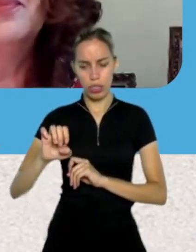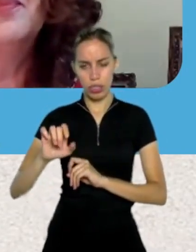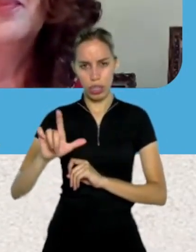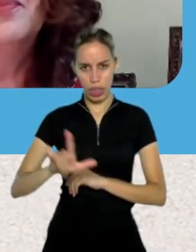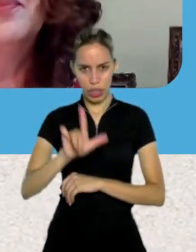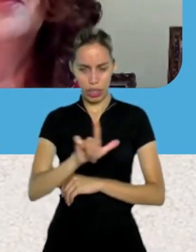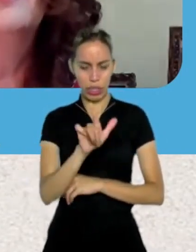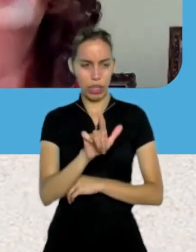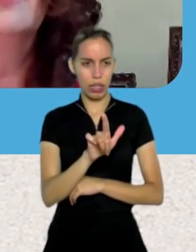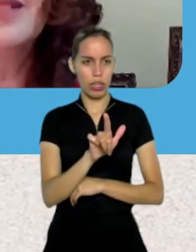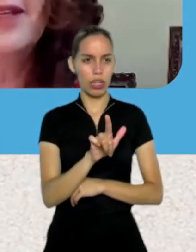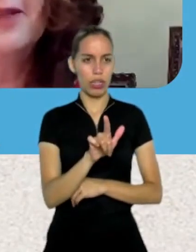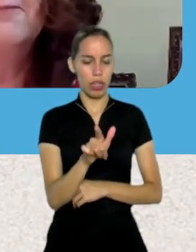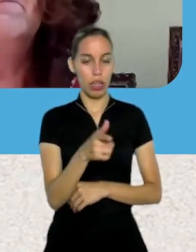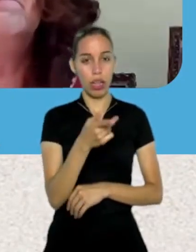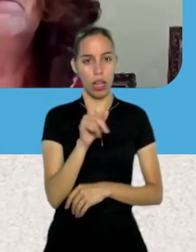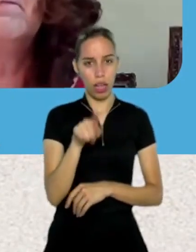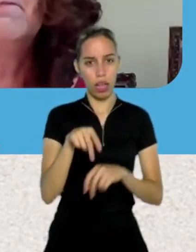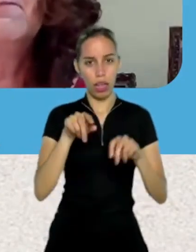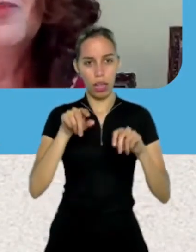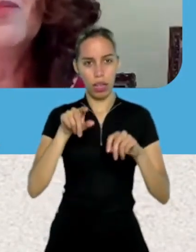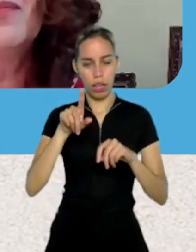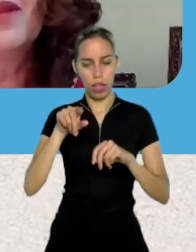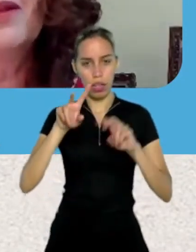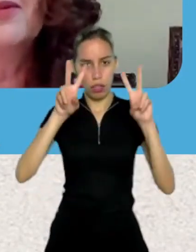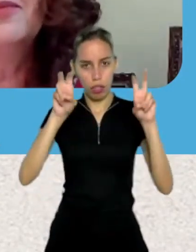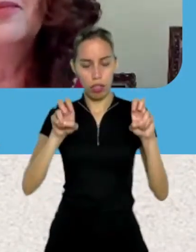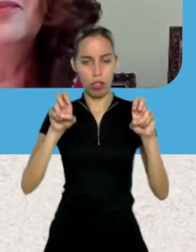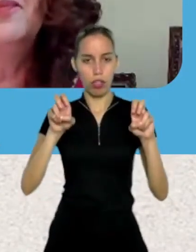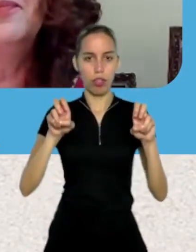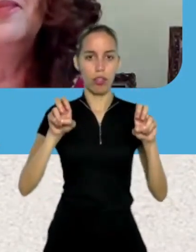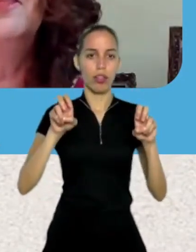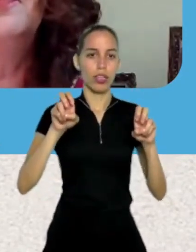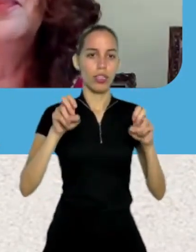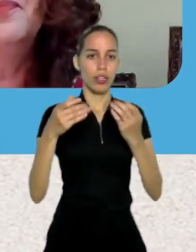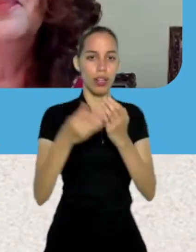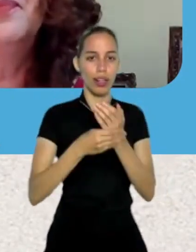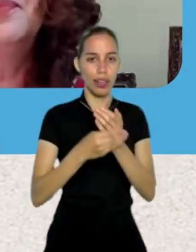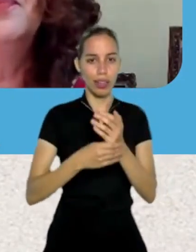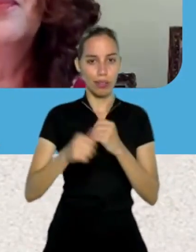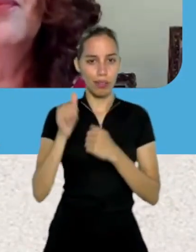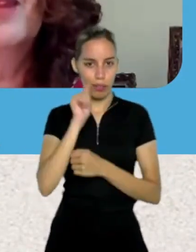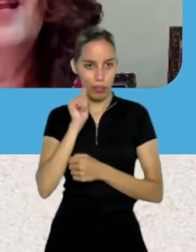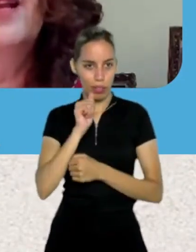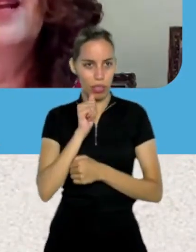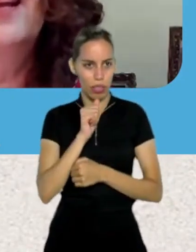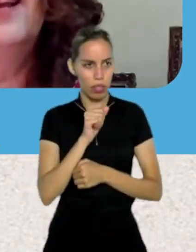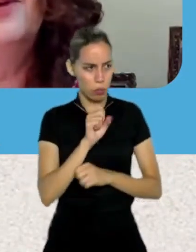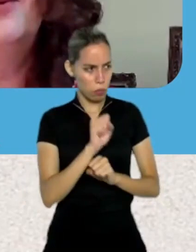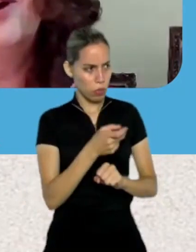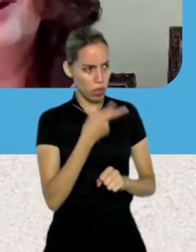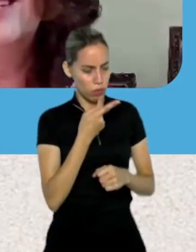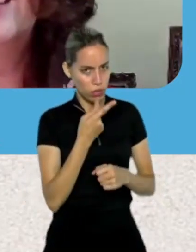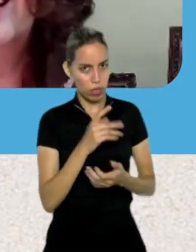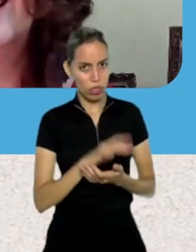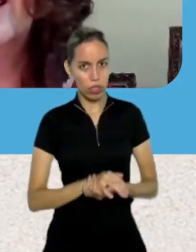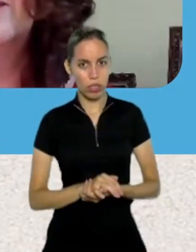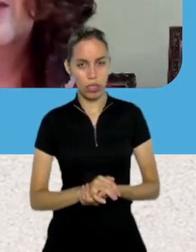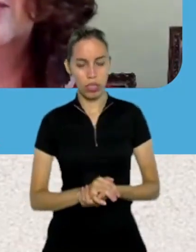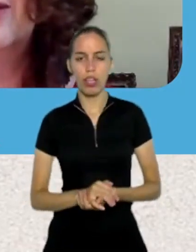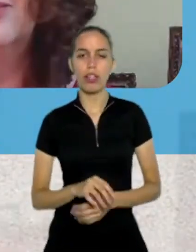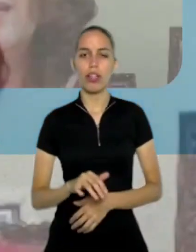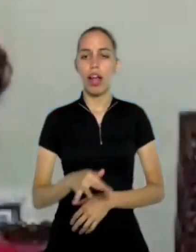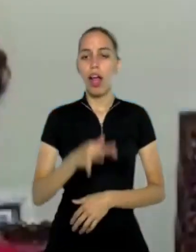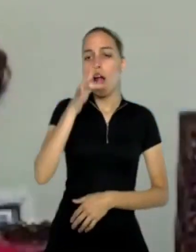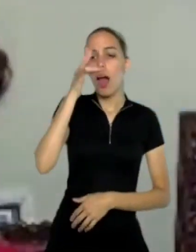de autoria feminina. Sim. Vou te pedir para contar um pouco também sobre o Rosas Literárias para a gente. O Rosas Literárias